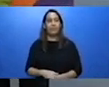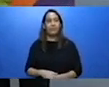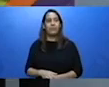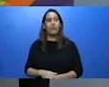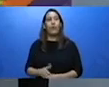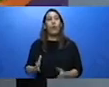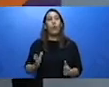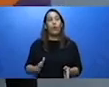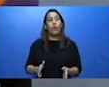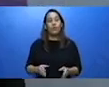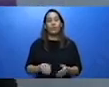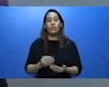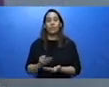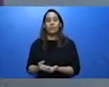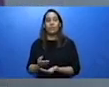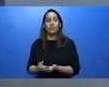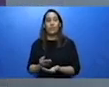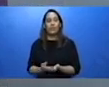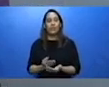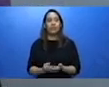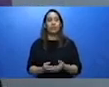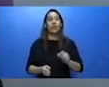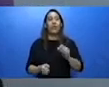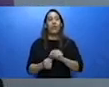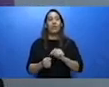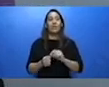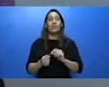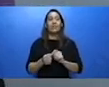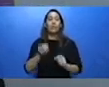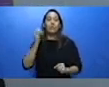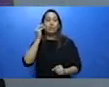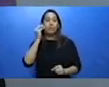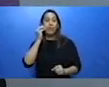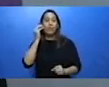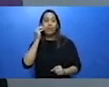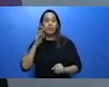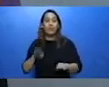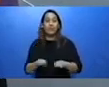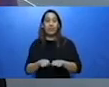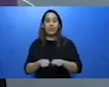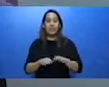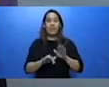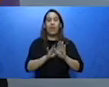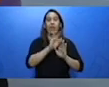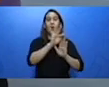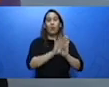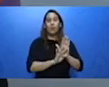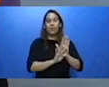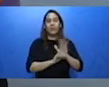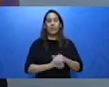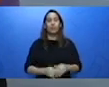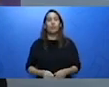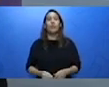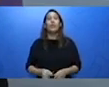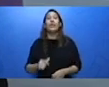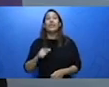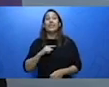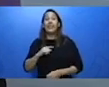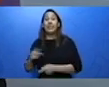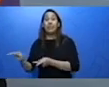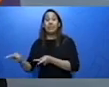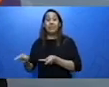Na aula de hoje estudaremos a realização de um experimento e um relato. Sim, teremos visita